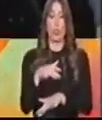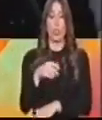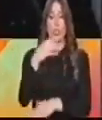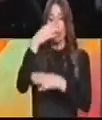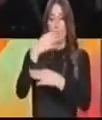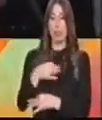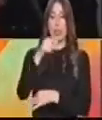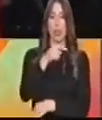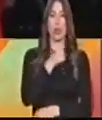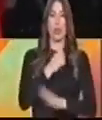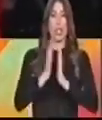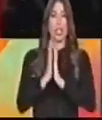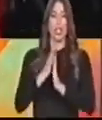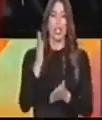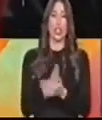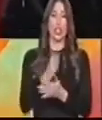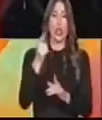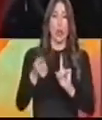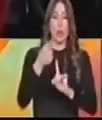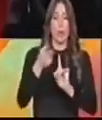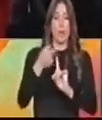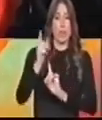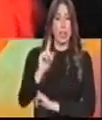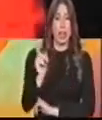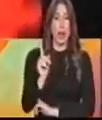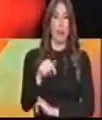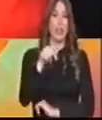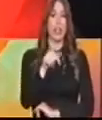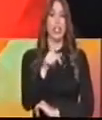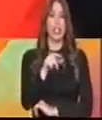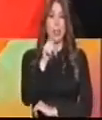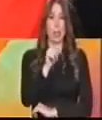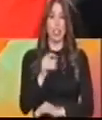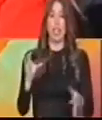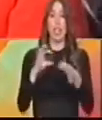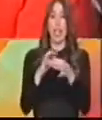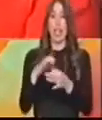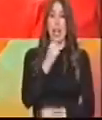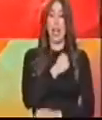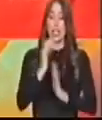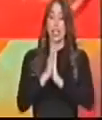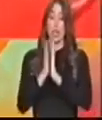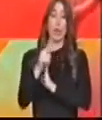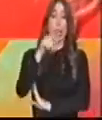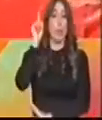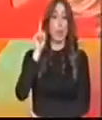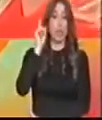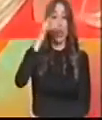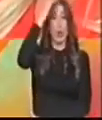uma feira, não é apenas uma atividade mundana, diria, há aqui também uma dimensão religiosa muito importante. O São